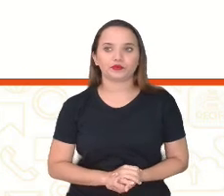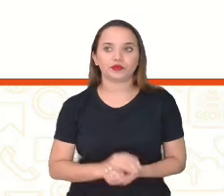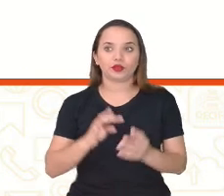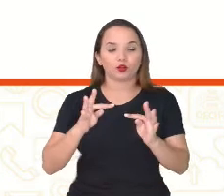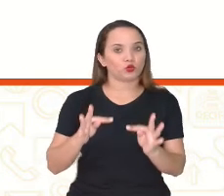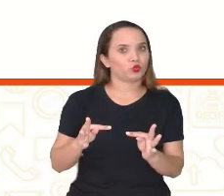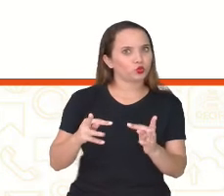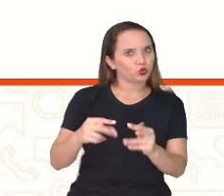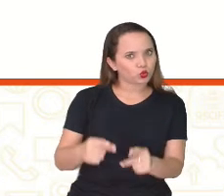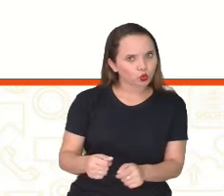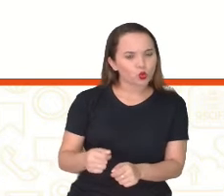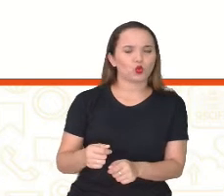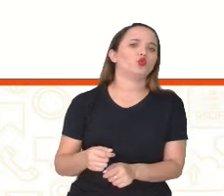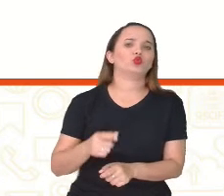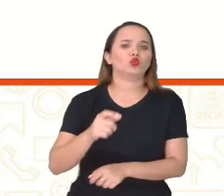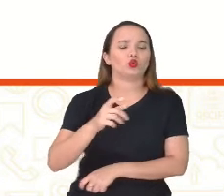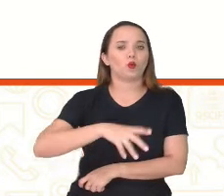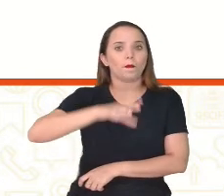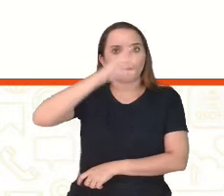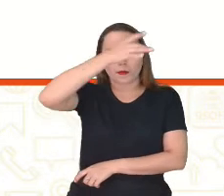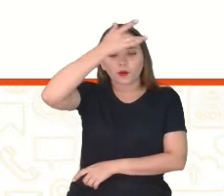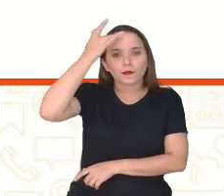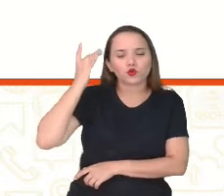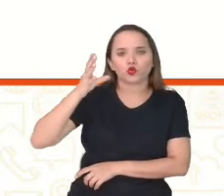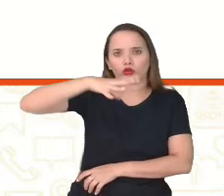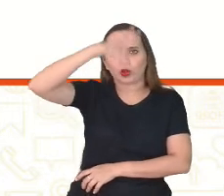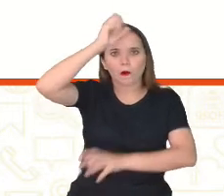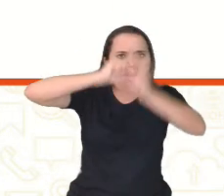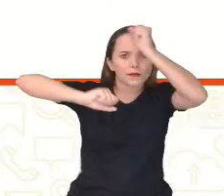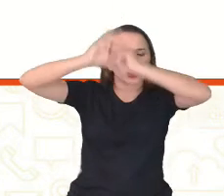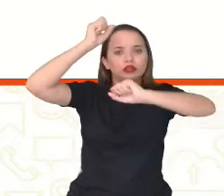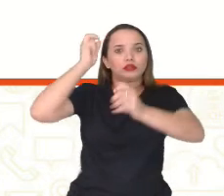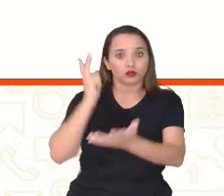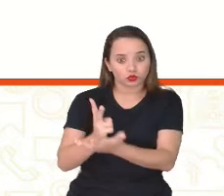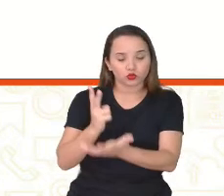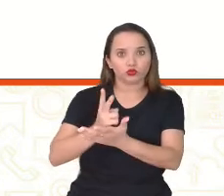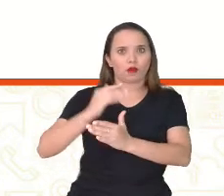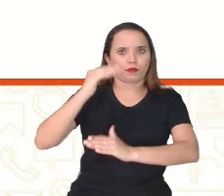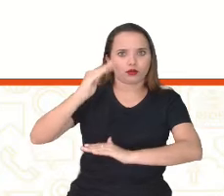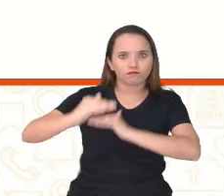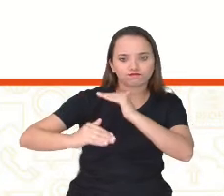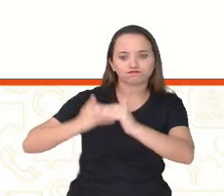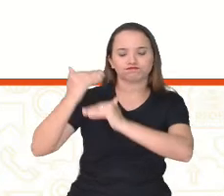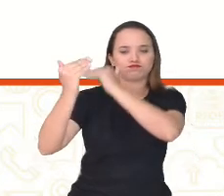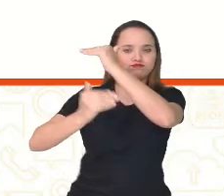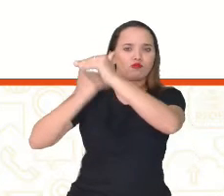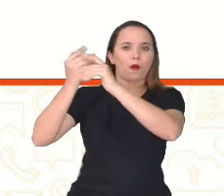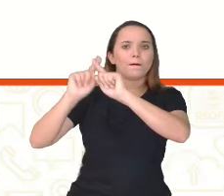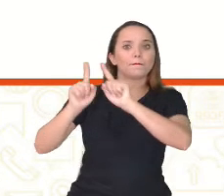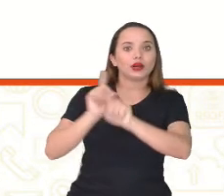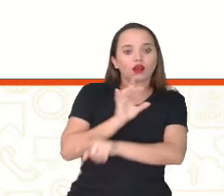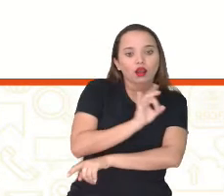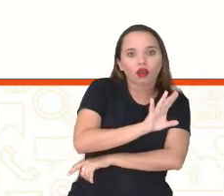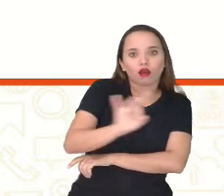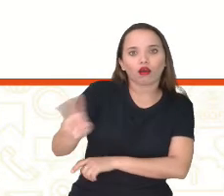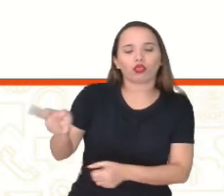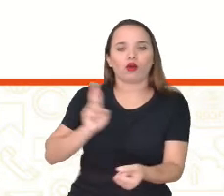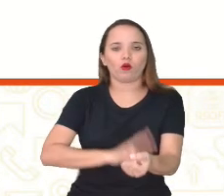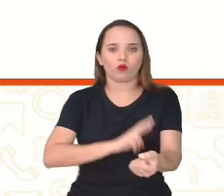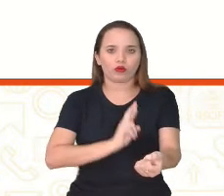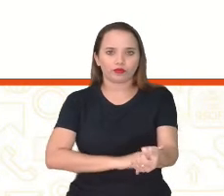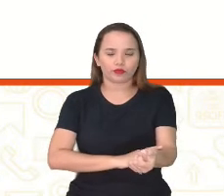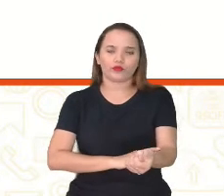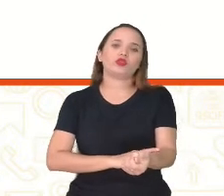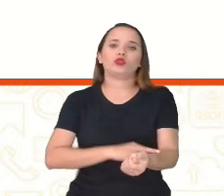Todos os aprendizes estão sempre evoluindo, mas em diferentes ritmos e por caminhos singulares e